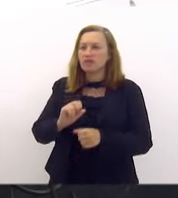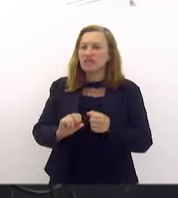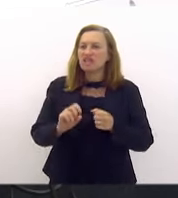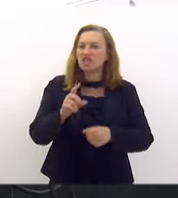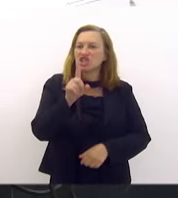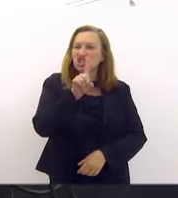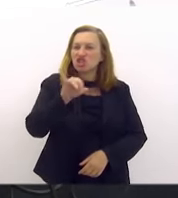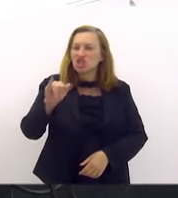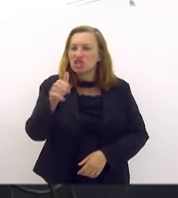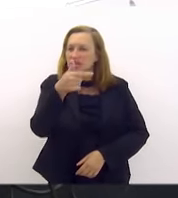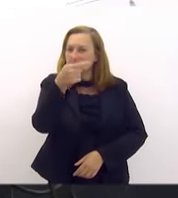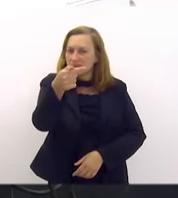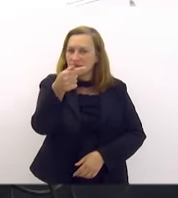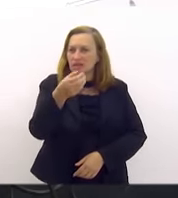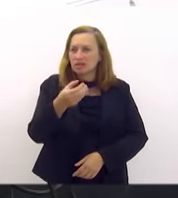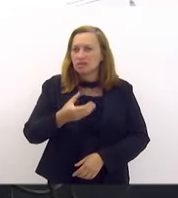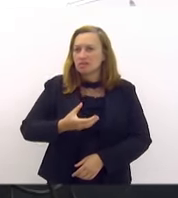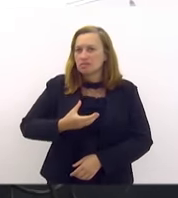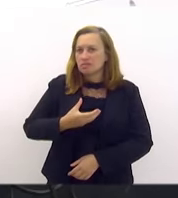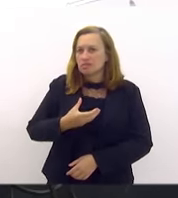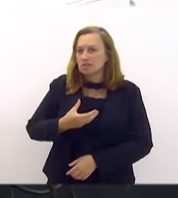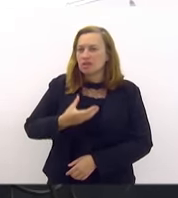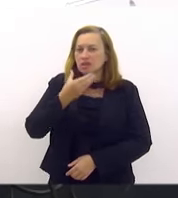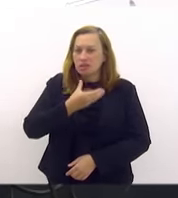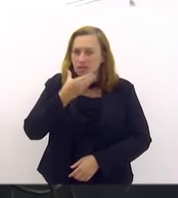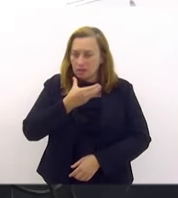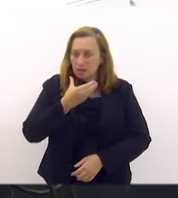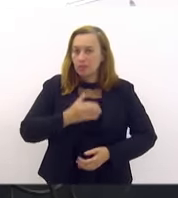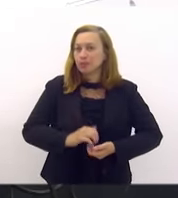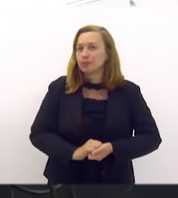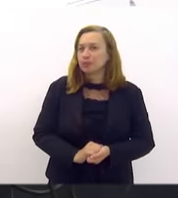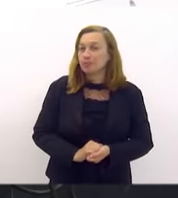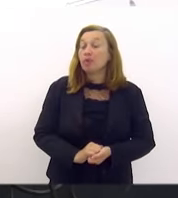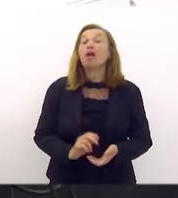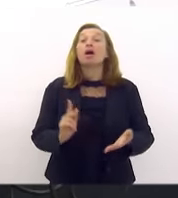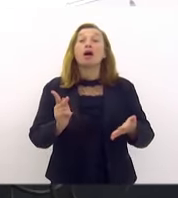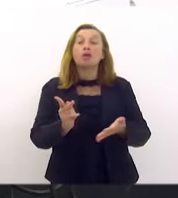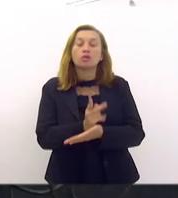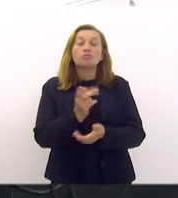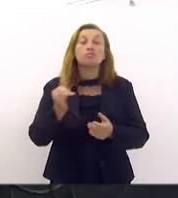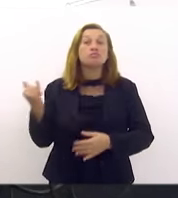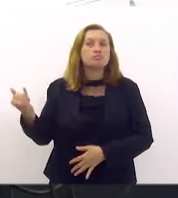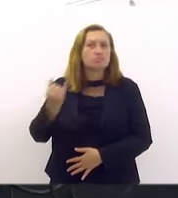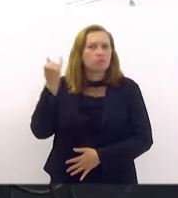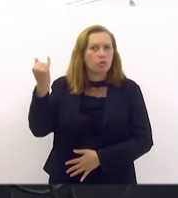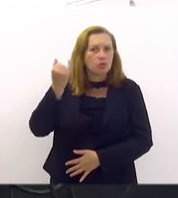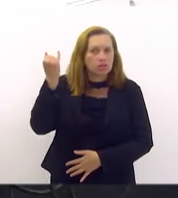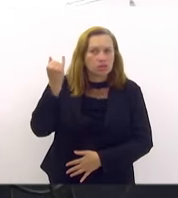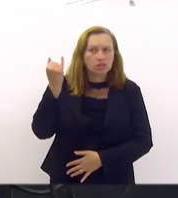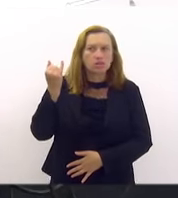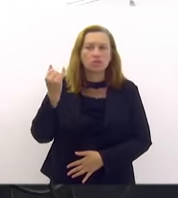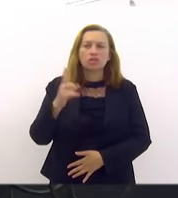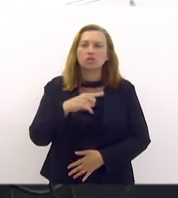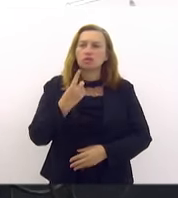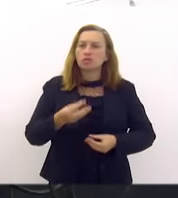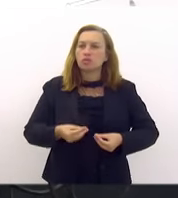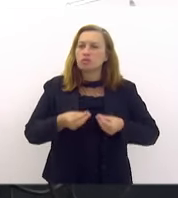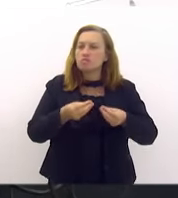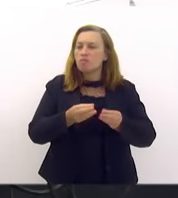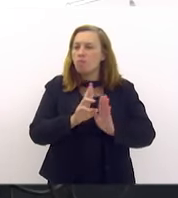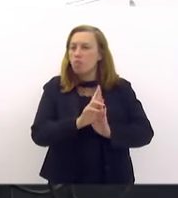7 de Dezembro para isso ocorrer é importante que a gente entregue um